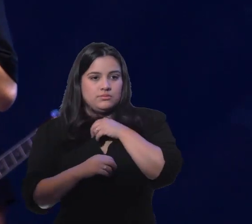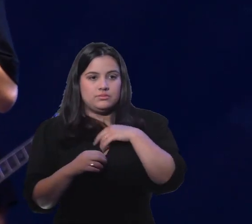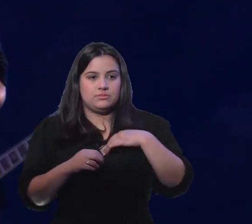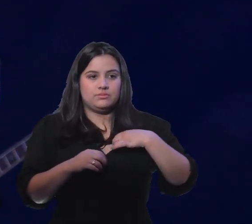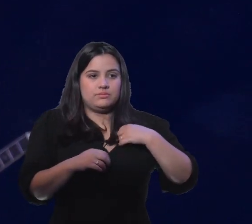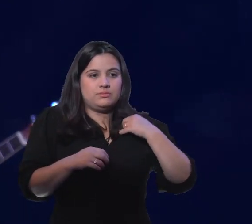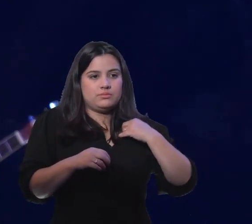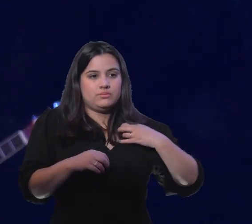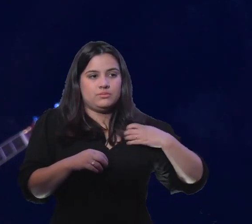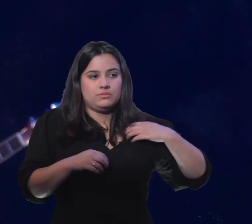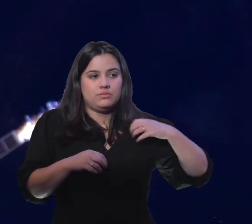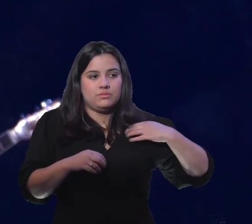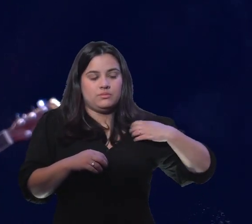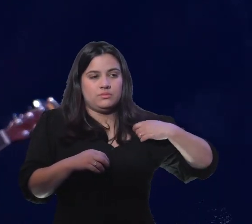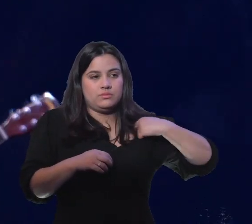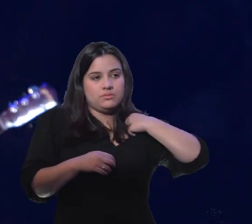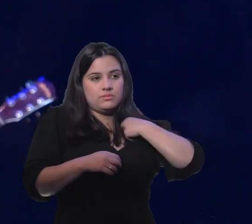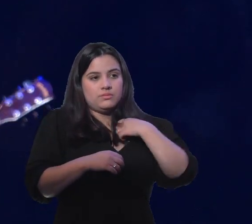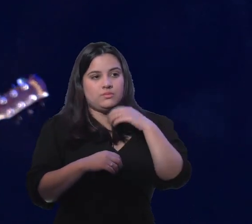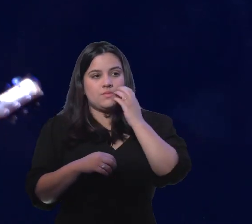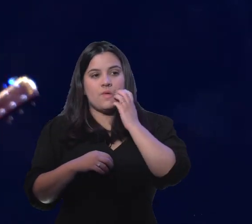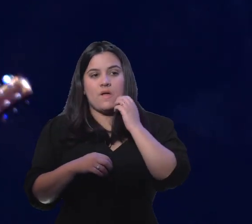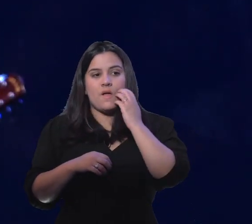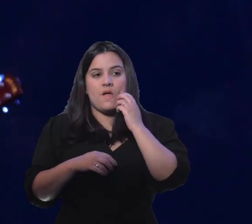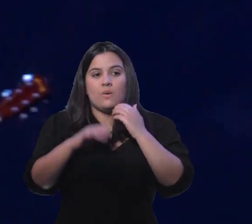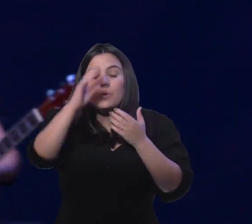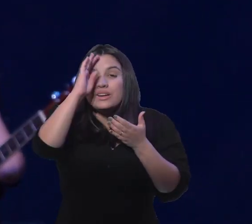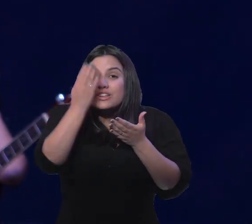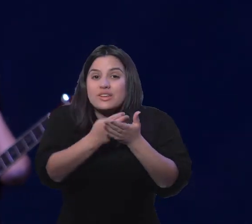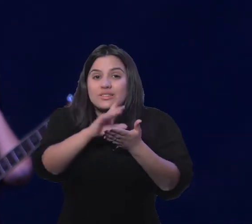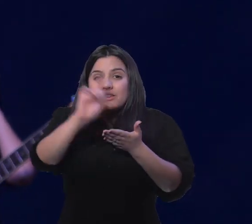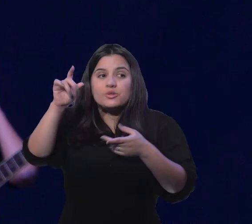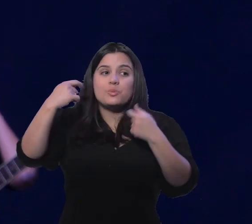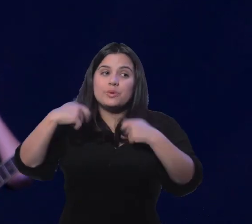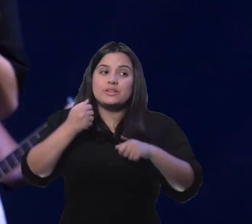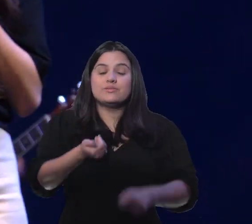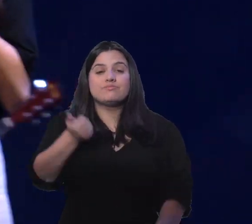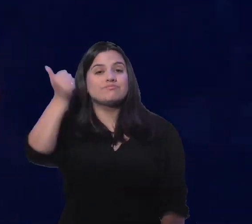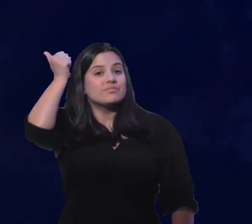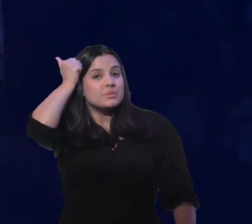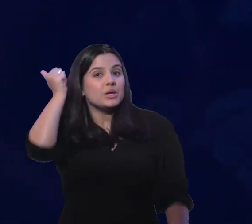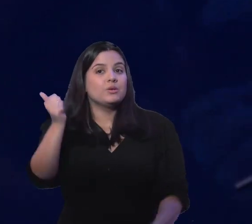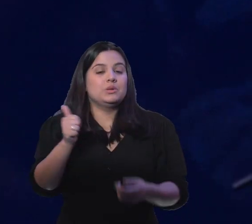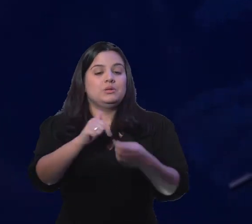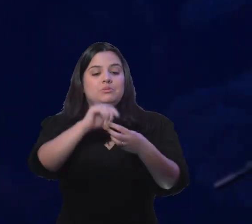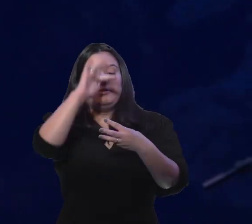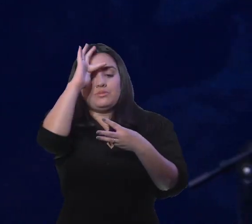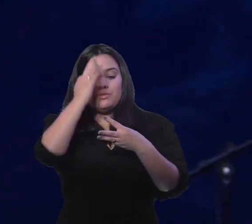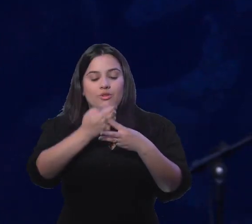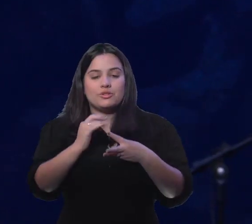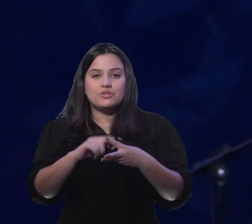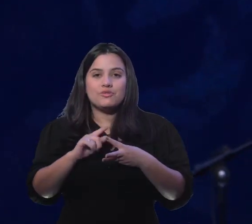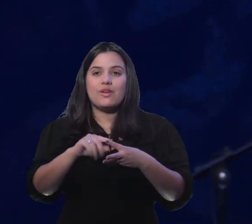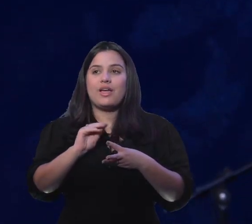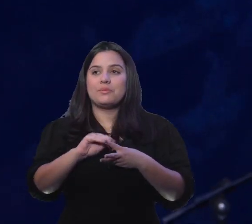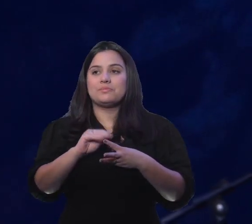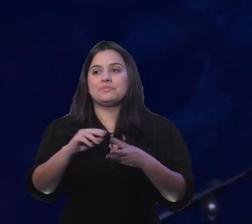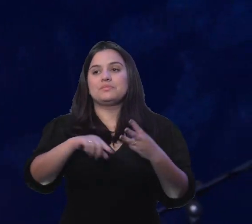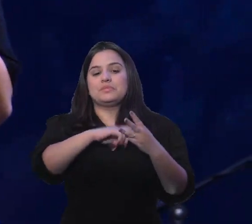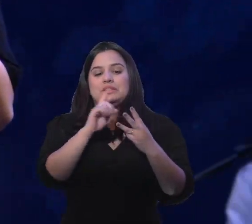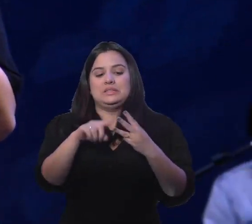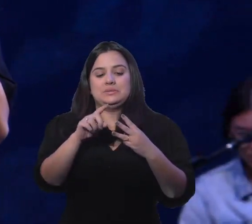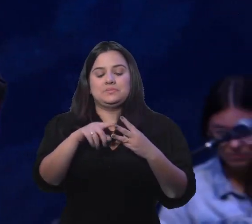A conversão exige um momento de arrependimento. Arrependimento pela nossa falta de fé, pela nossa rebeldia, pela